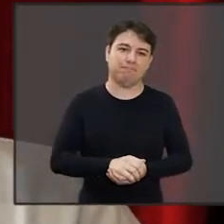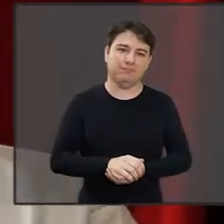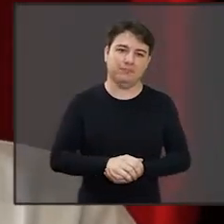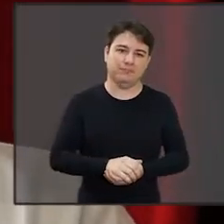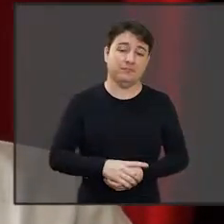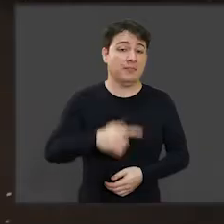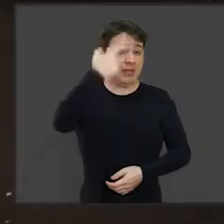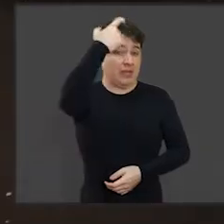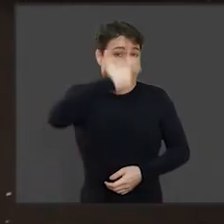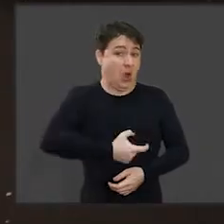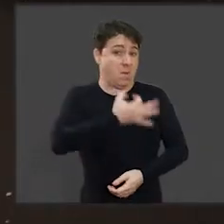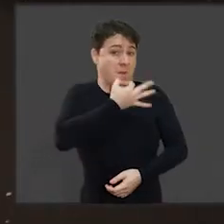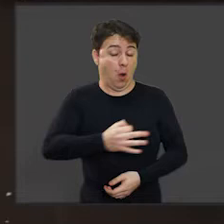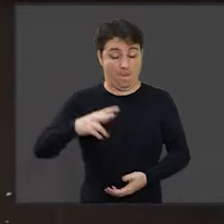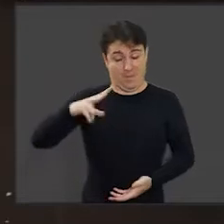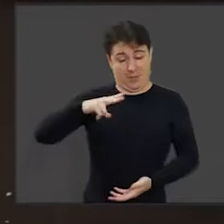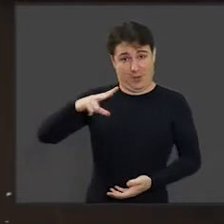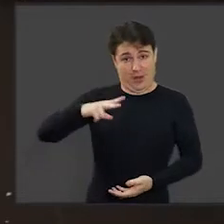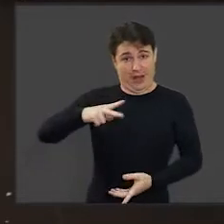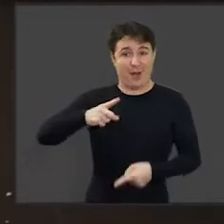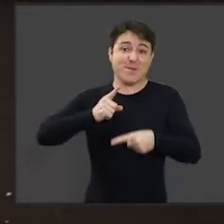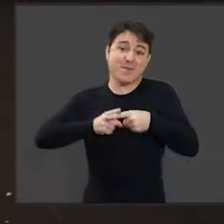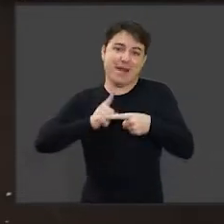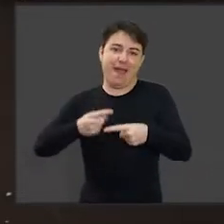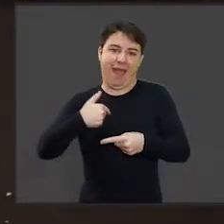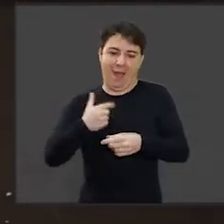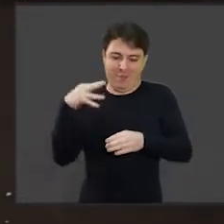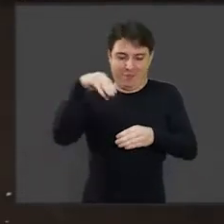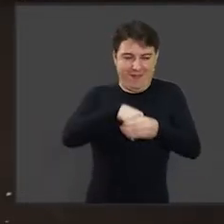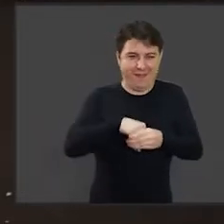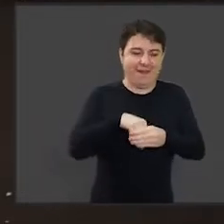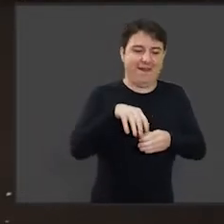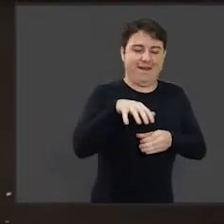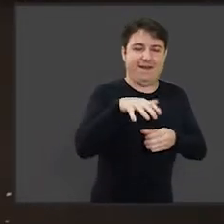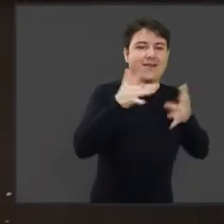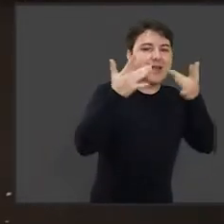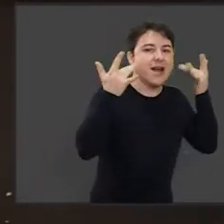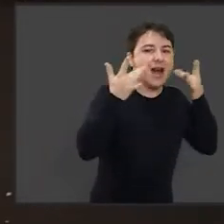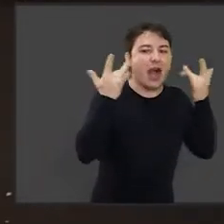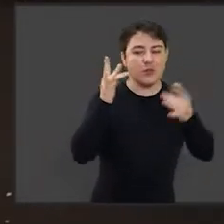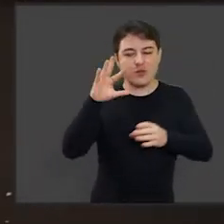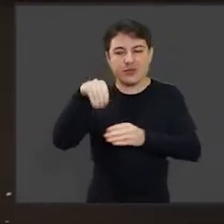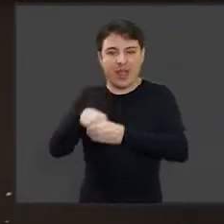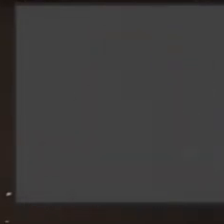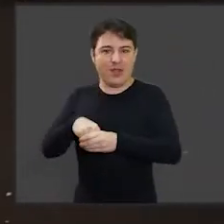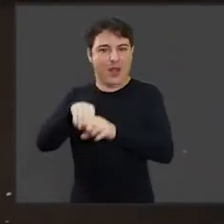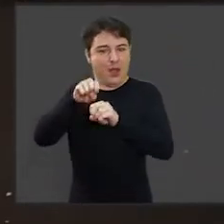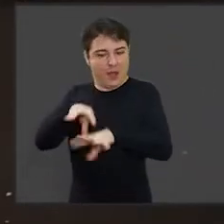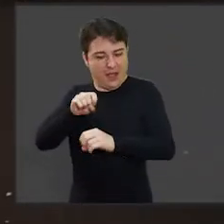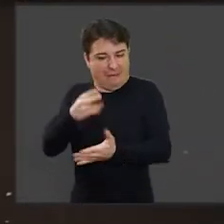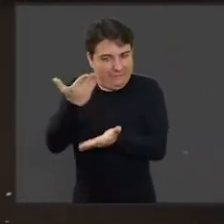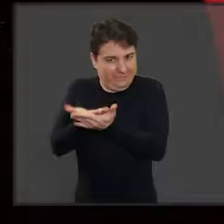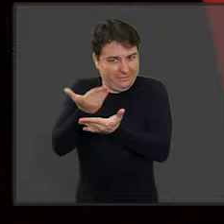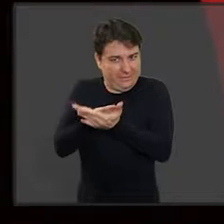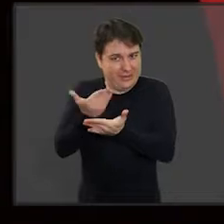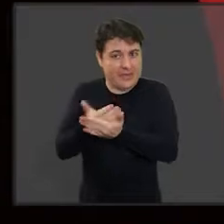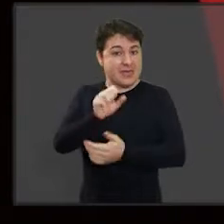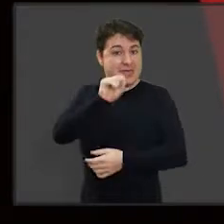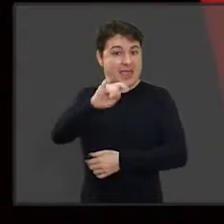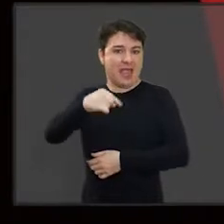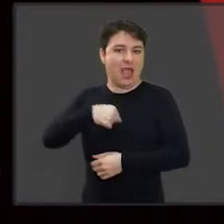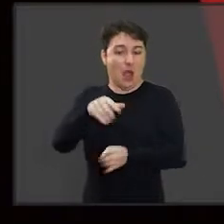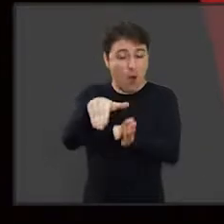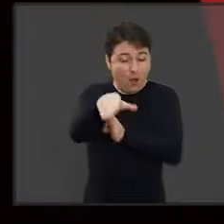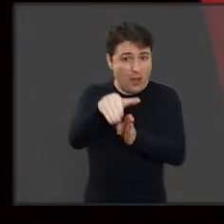precisa de teatro. É claro que essa é uma visão enviesada de alguém que está por dentro, mergulhado no estudo,